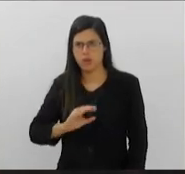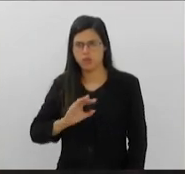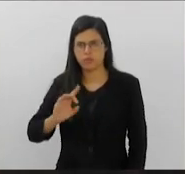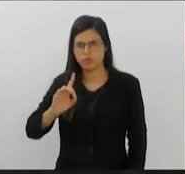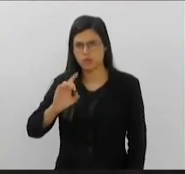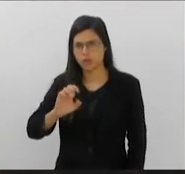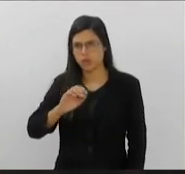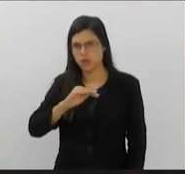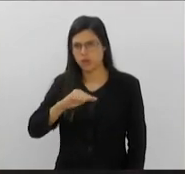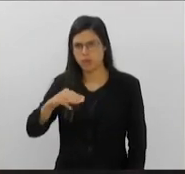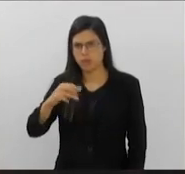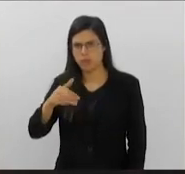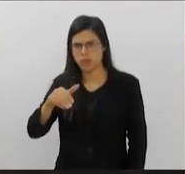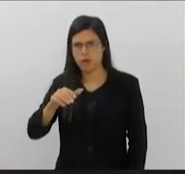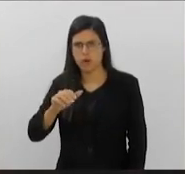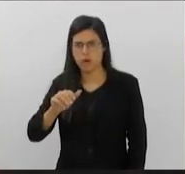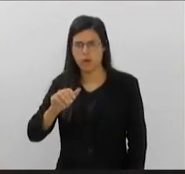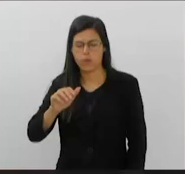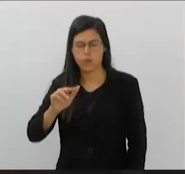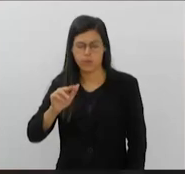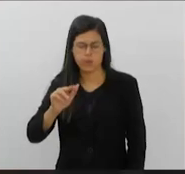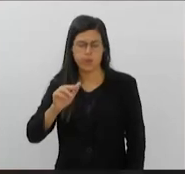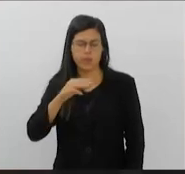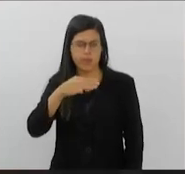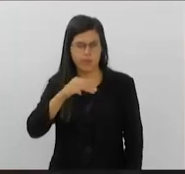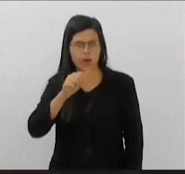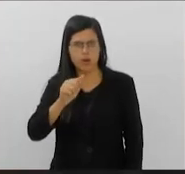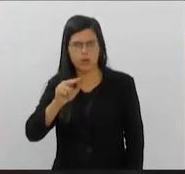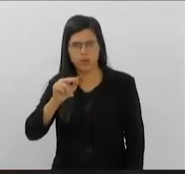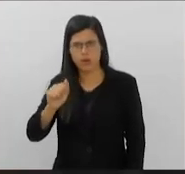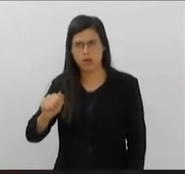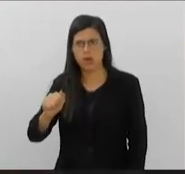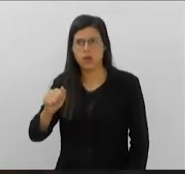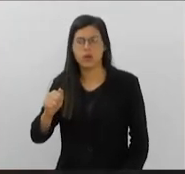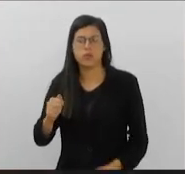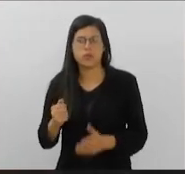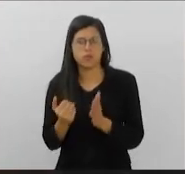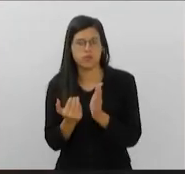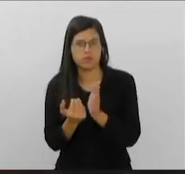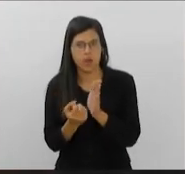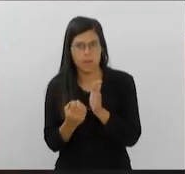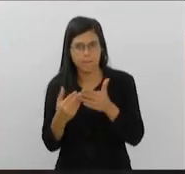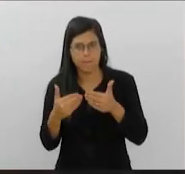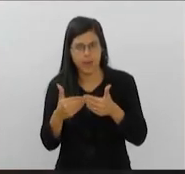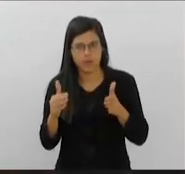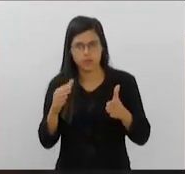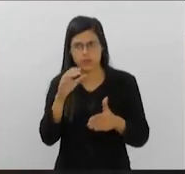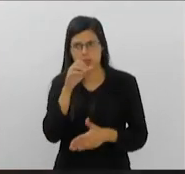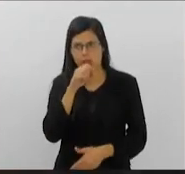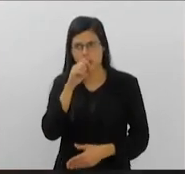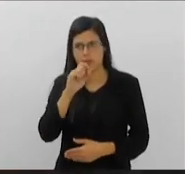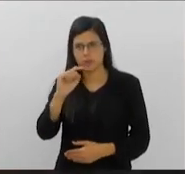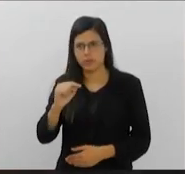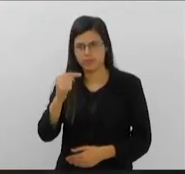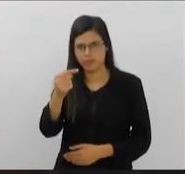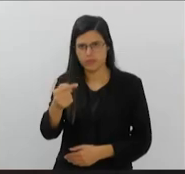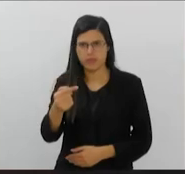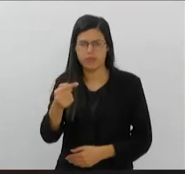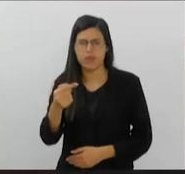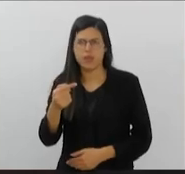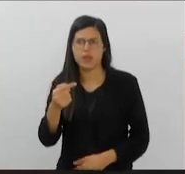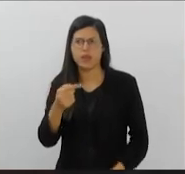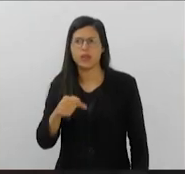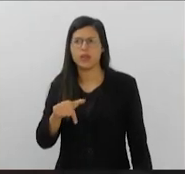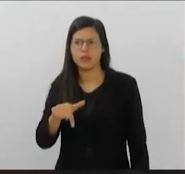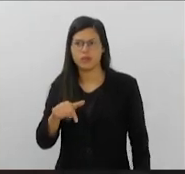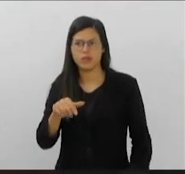da Baixada Fluminense, com a sede que vai ser inaugurada no sábado que vem. Isso é um ganho, está aqui o secretário de Meio Ambiente do